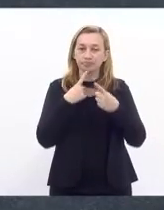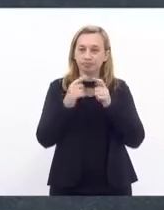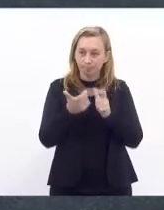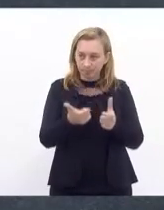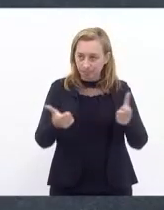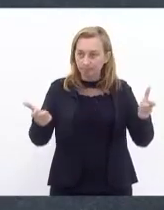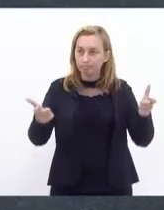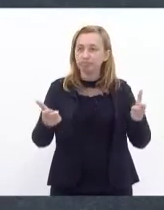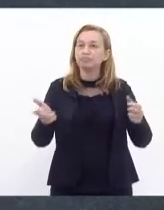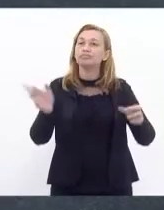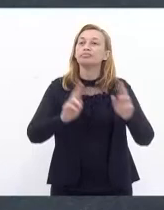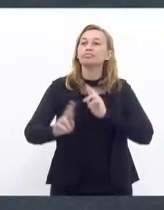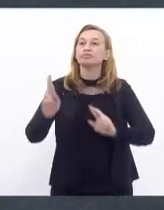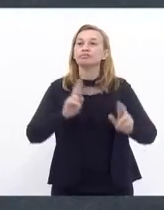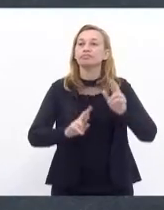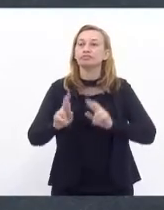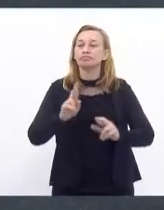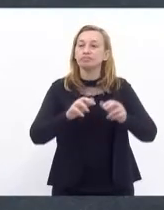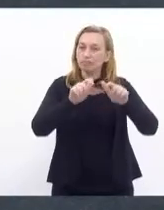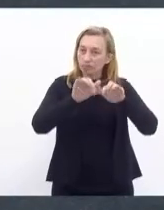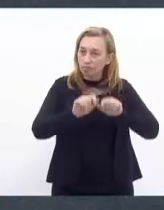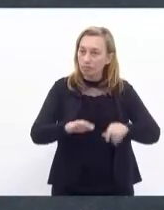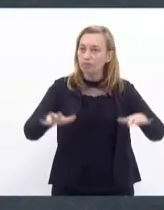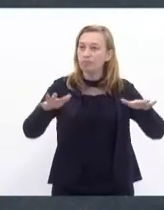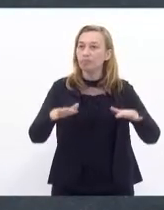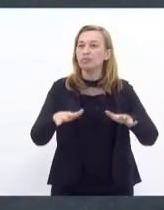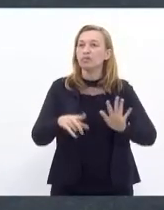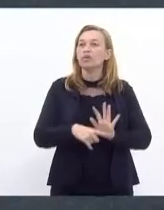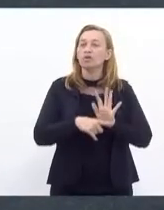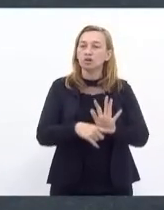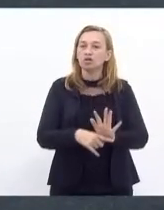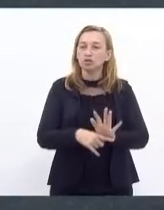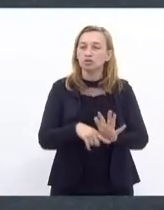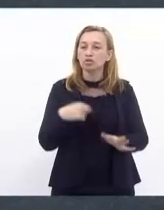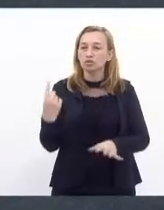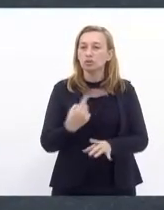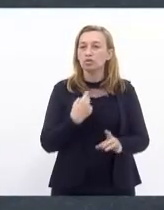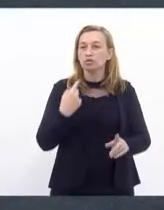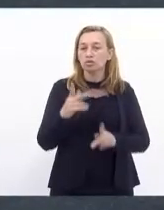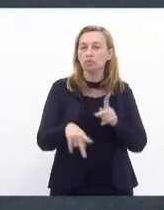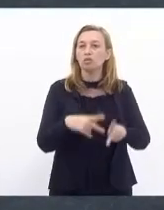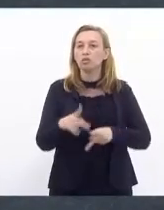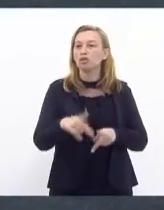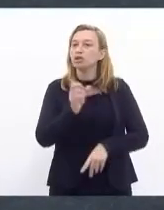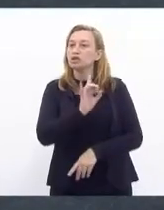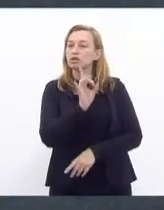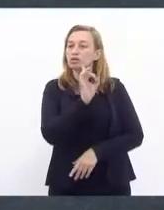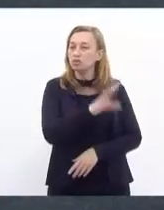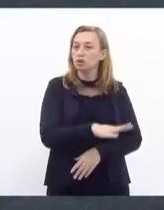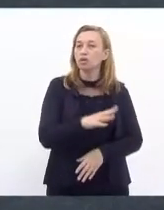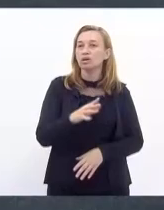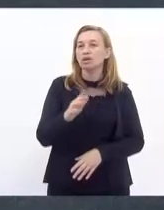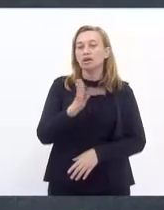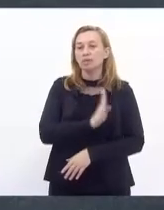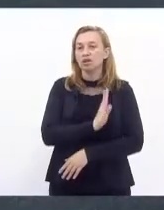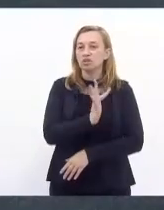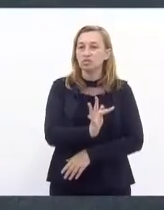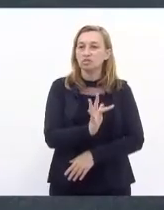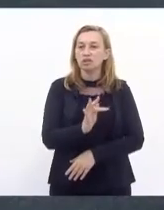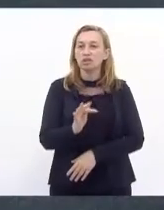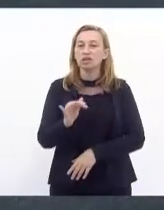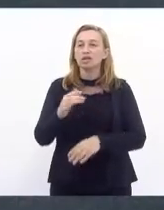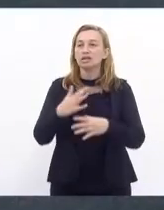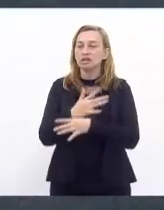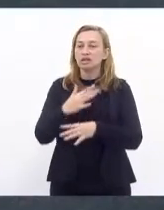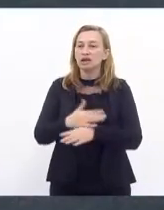em relação à questão da ampliação do atendimento da nossa população, não só da Baixada Fluminense, da cidade de Janeiro como